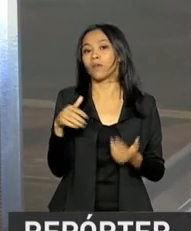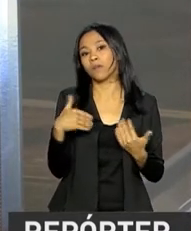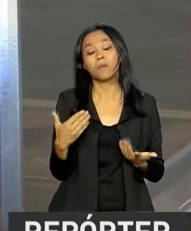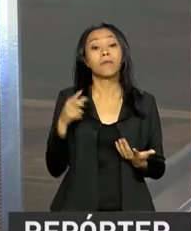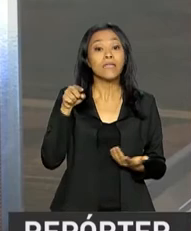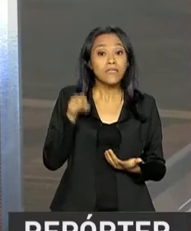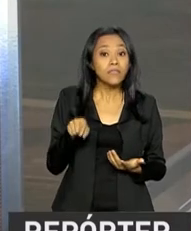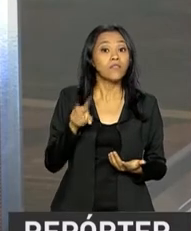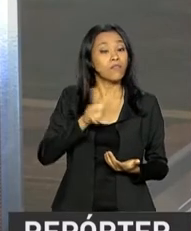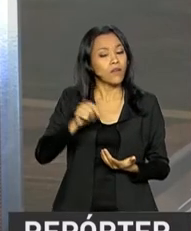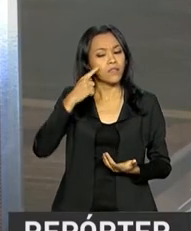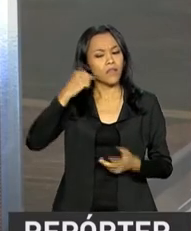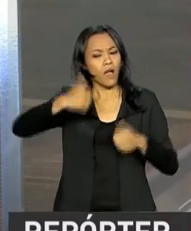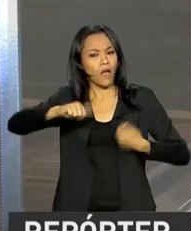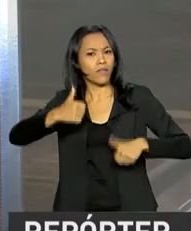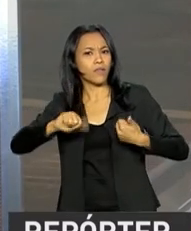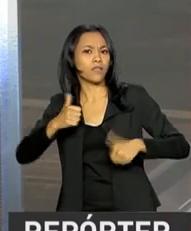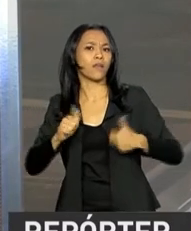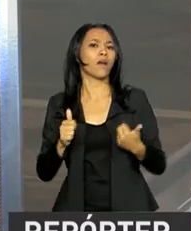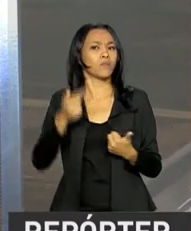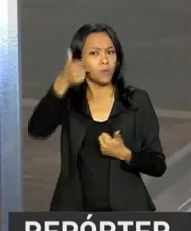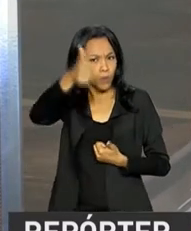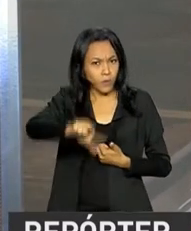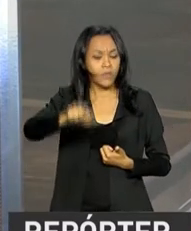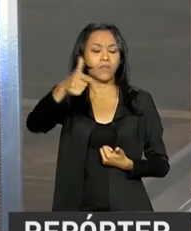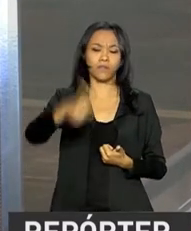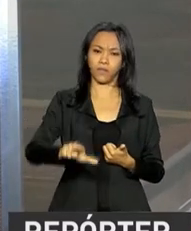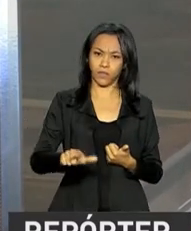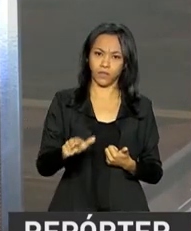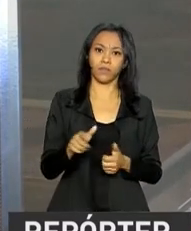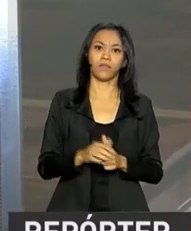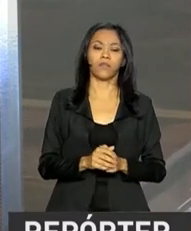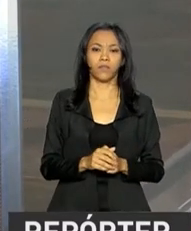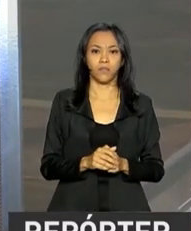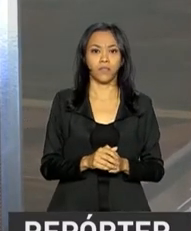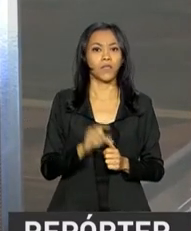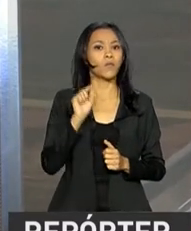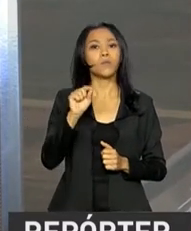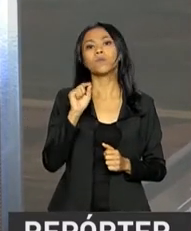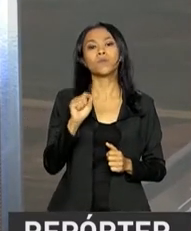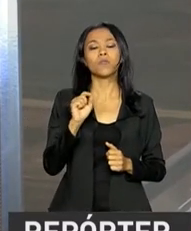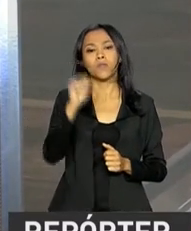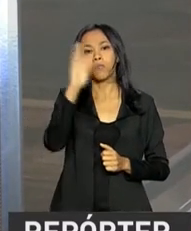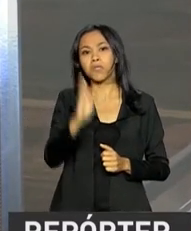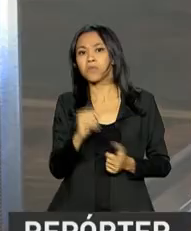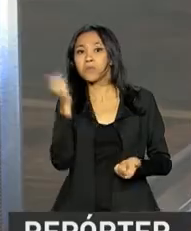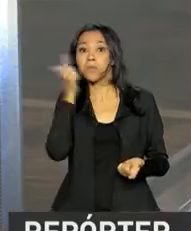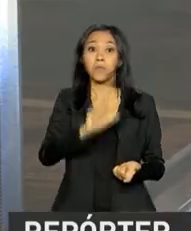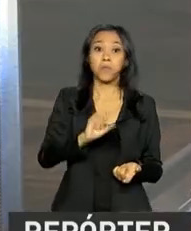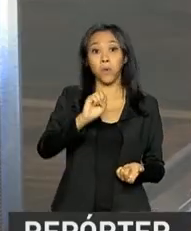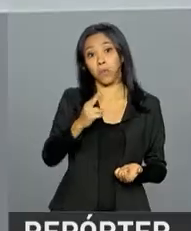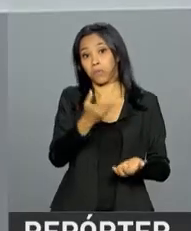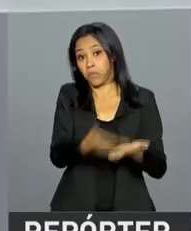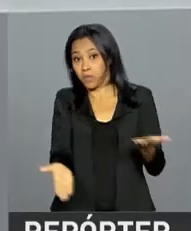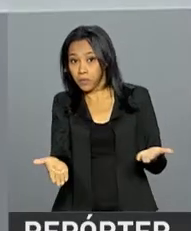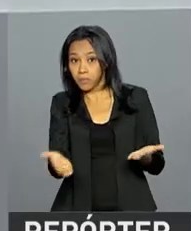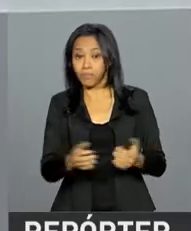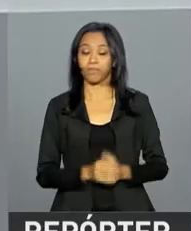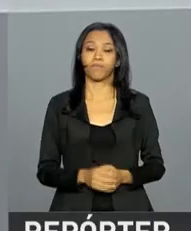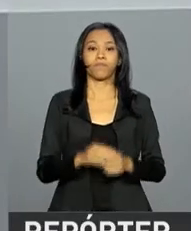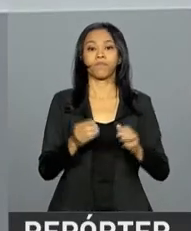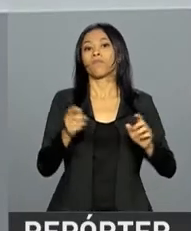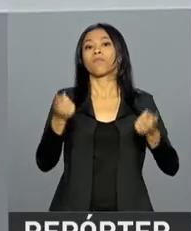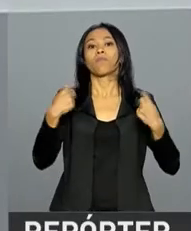Isso aí será analisado do ponto de vista, de novo, do que o Brasil tem a ganhar ou tem a perder.